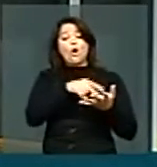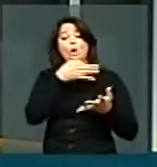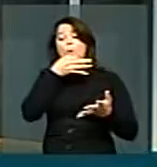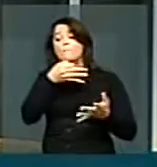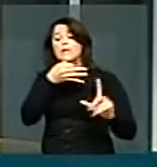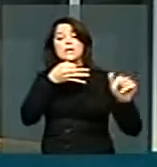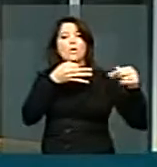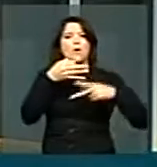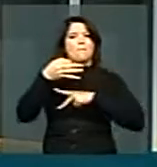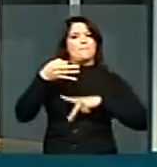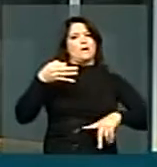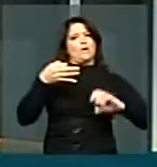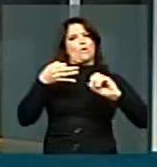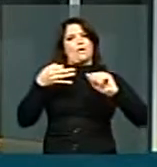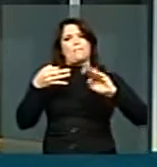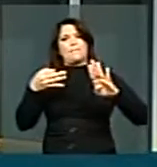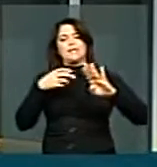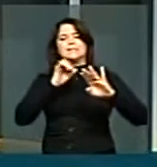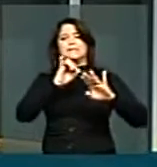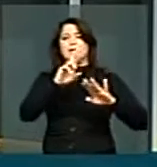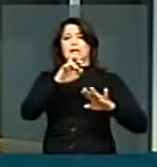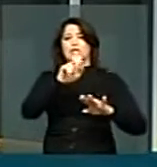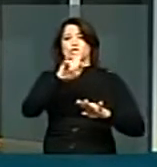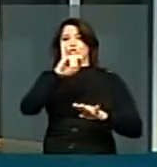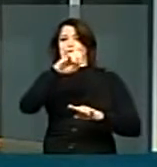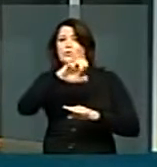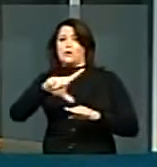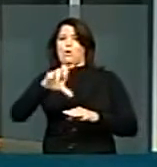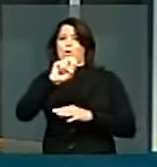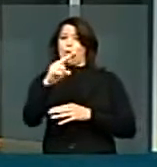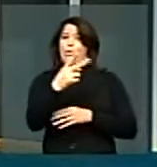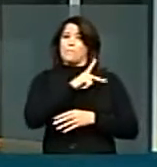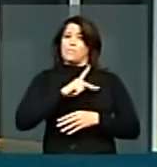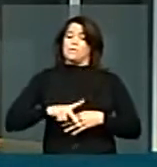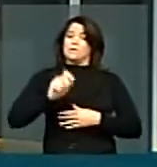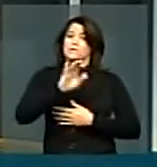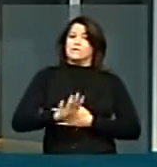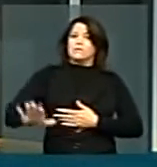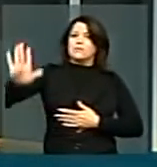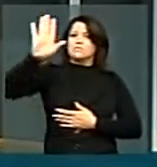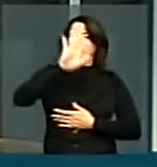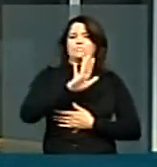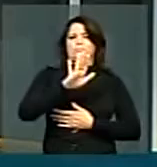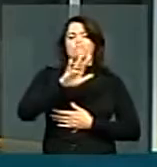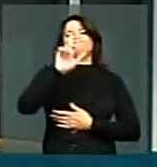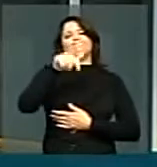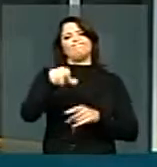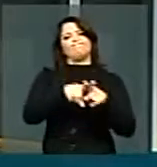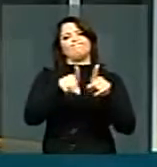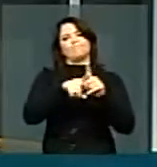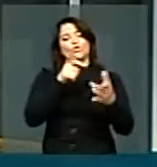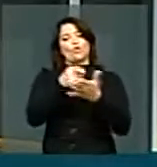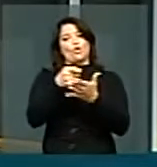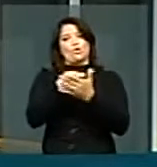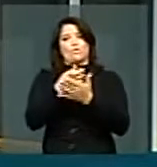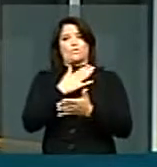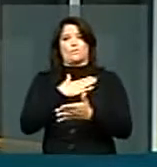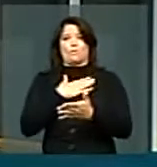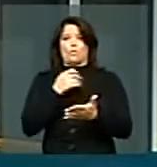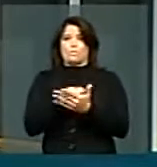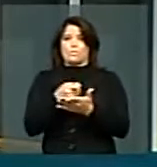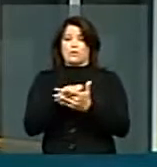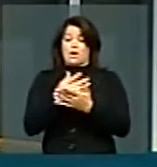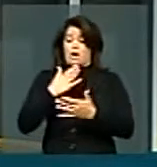de um presidente da ordem, seja regional, seja o presidente nacional, é também um dever meu,